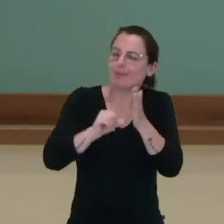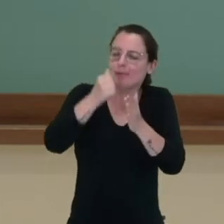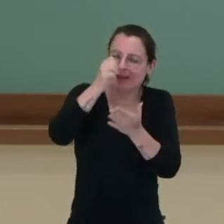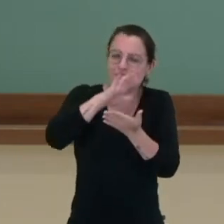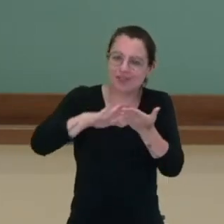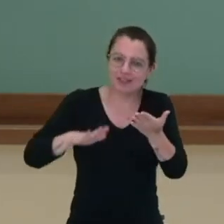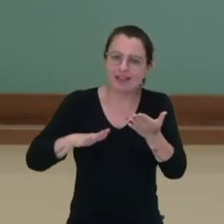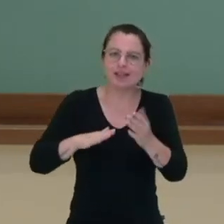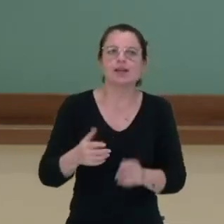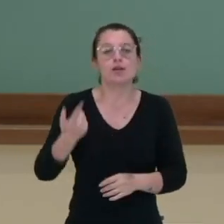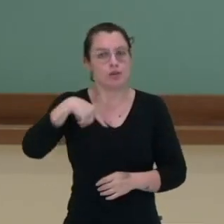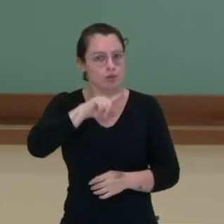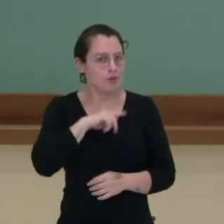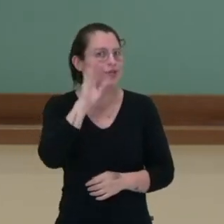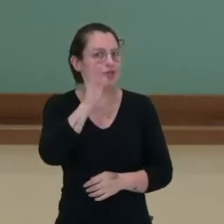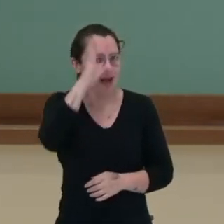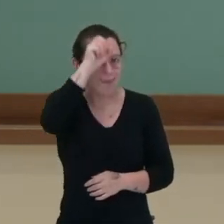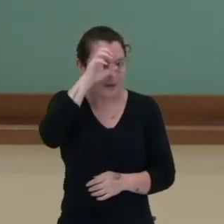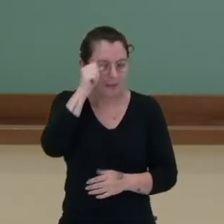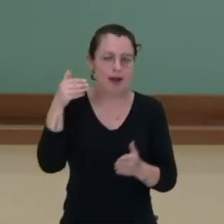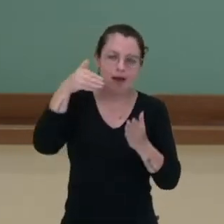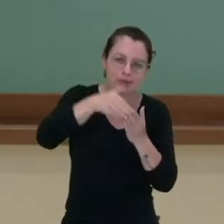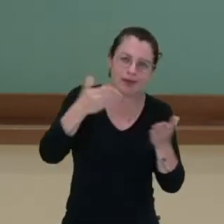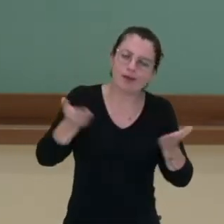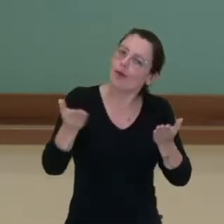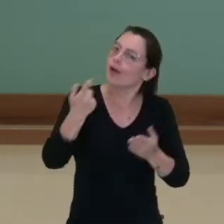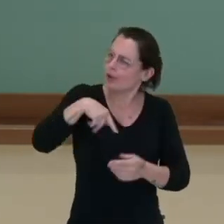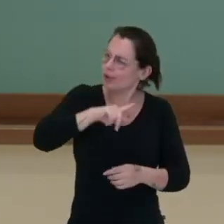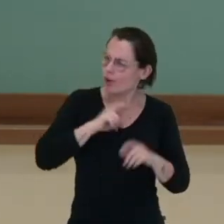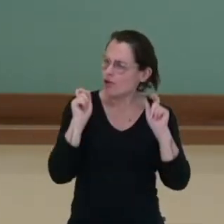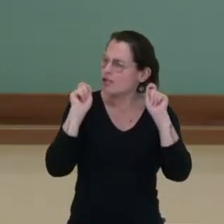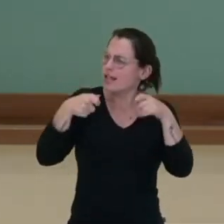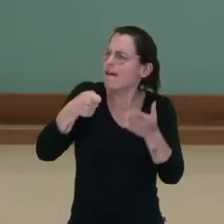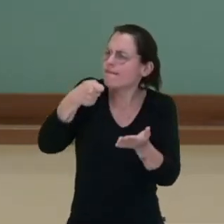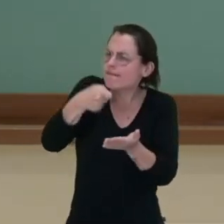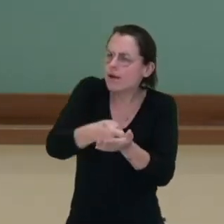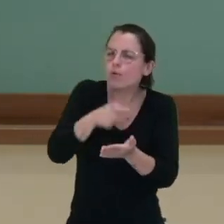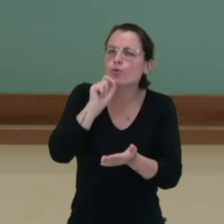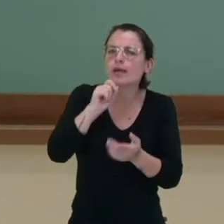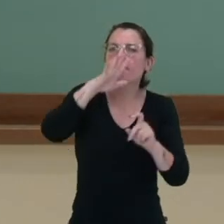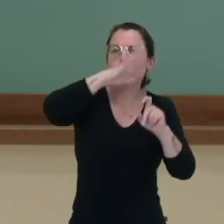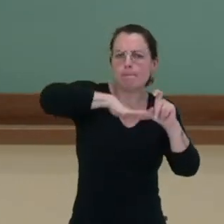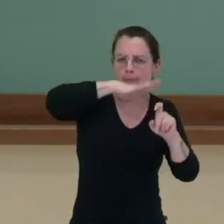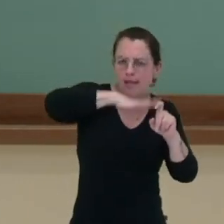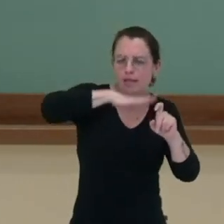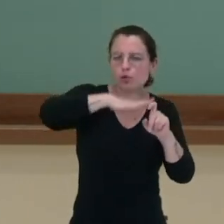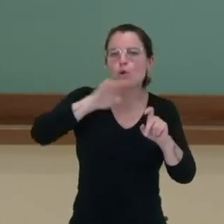até agora e do seu conhecimento, podemos afirmar que mito e lenda têm o mesmo